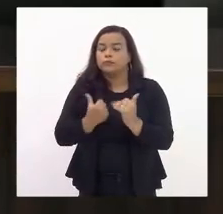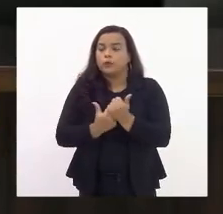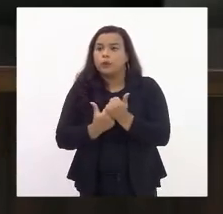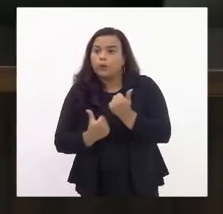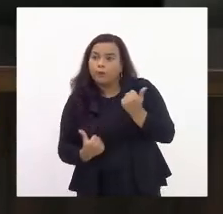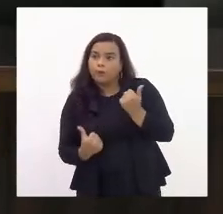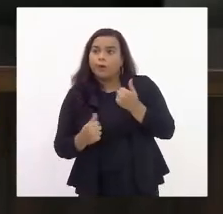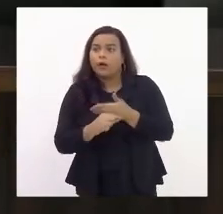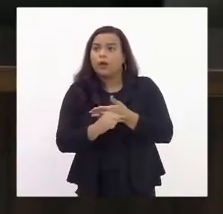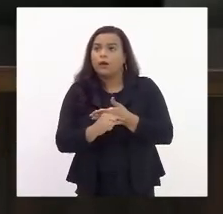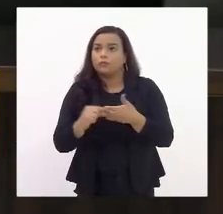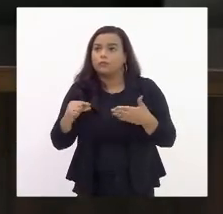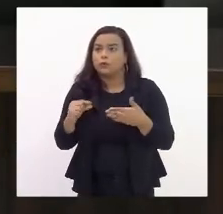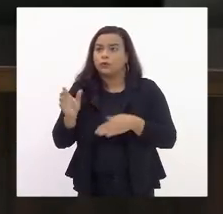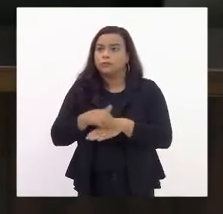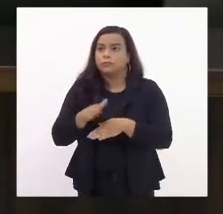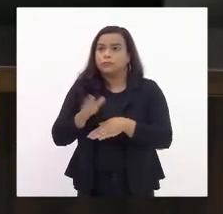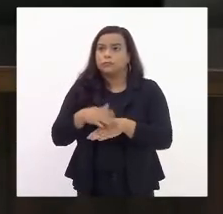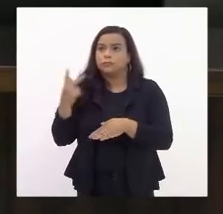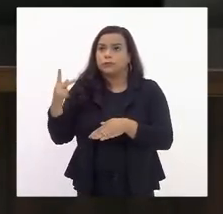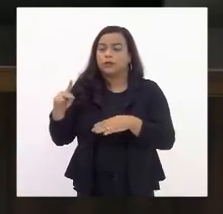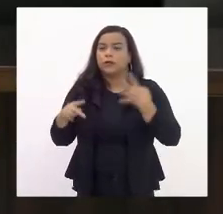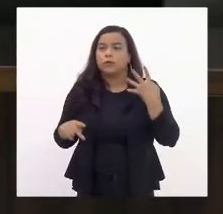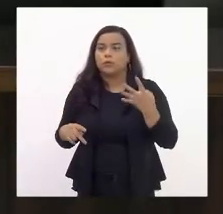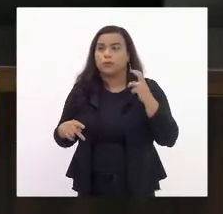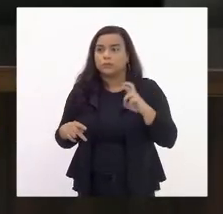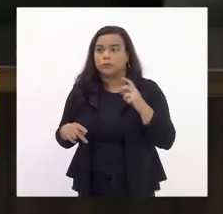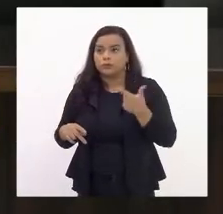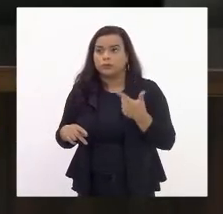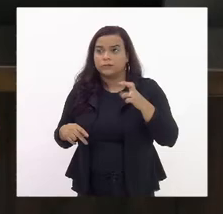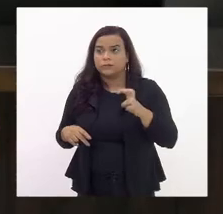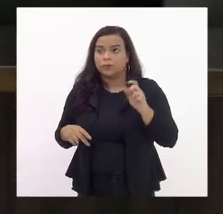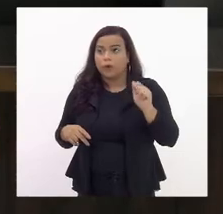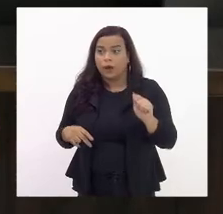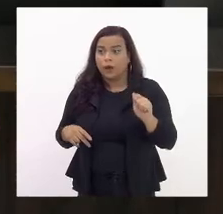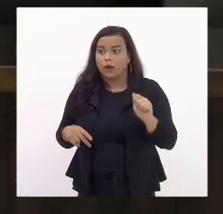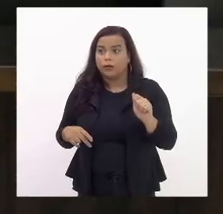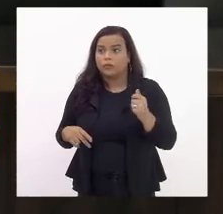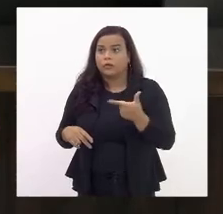coautoria no 4525A de 21.